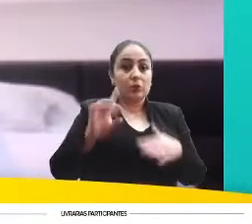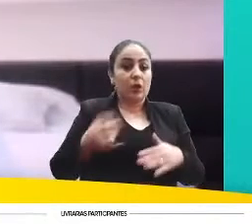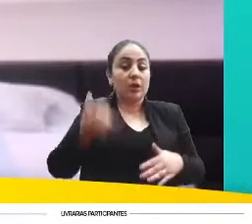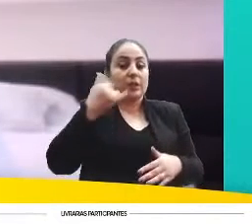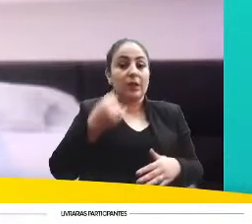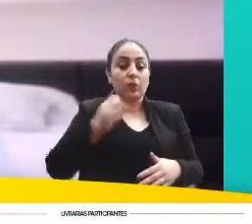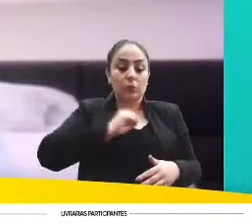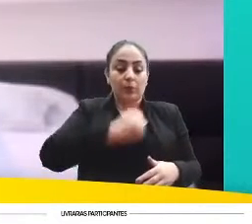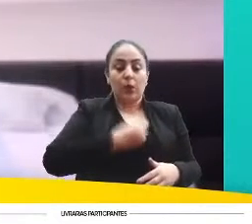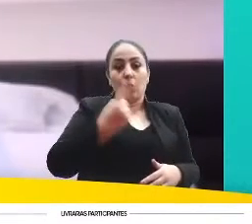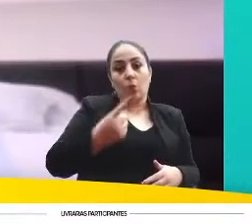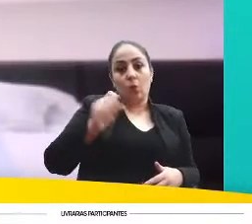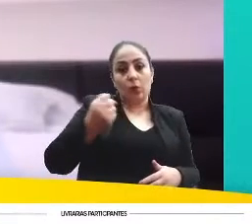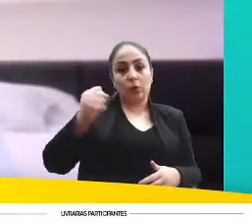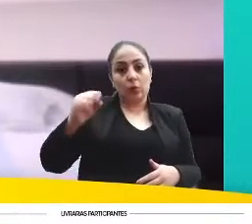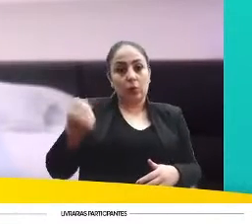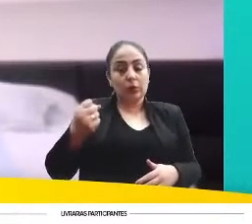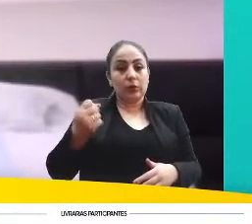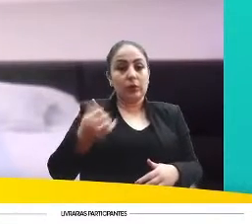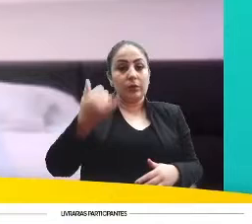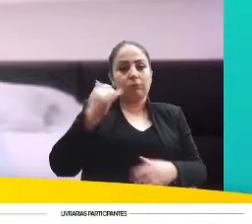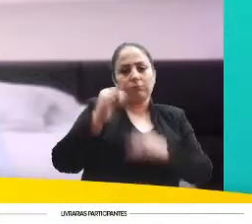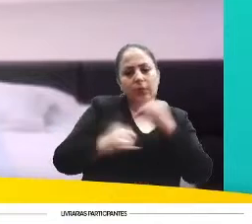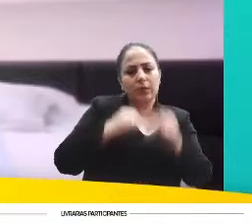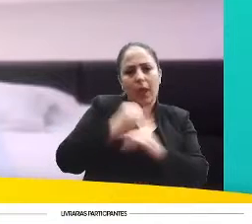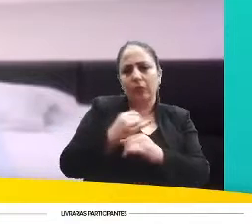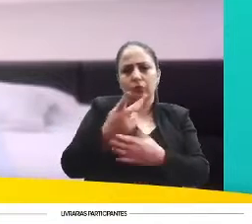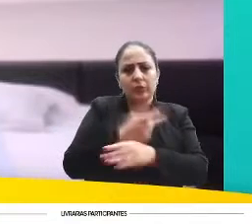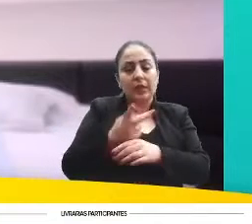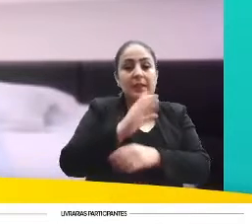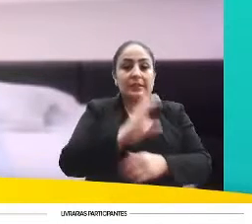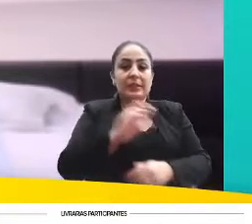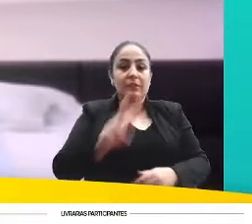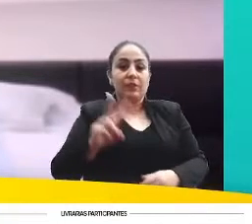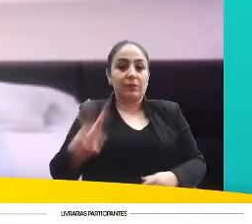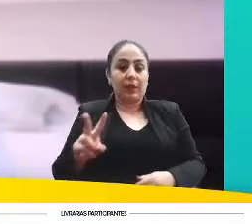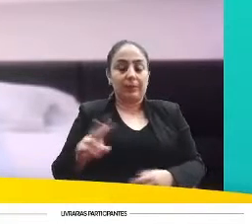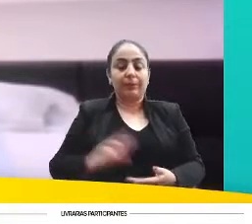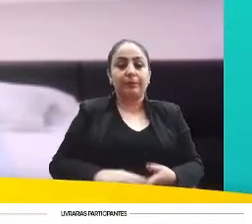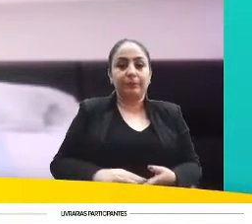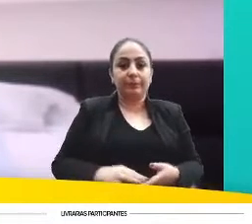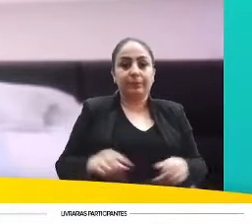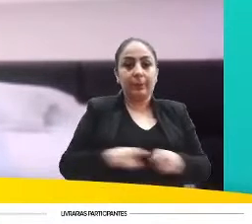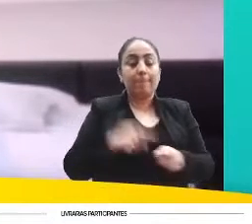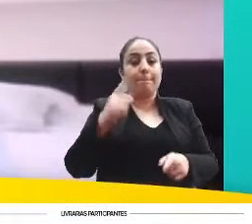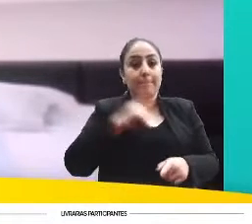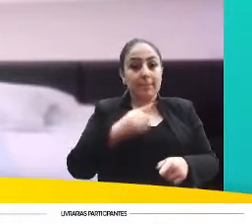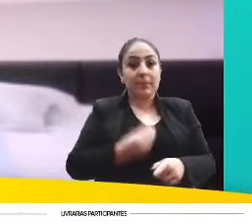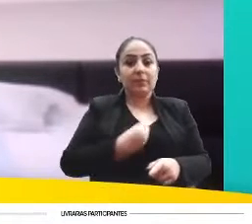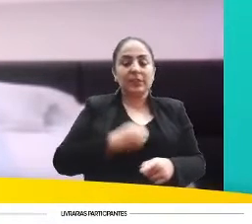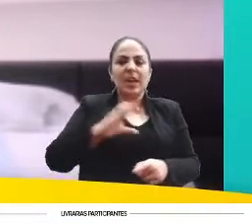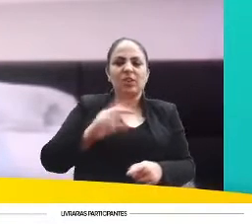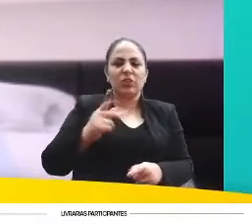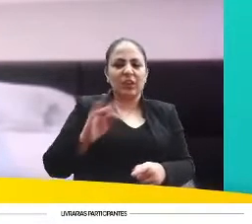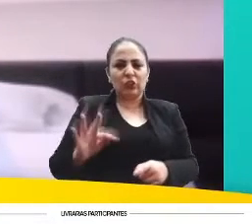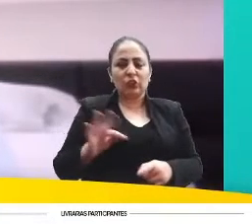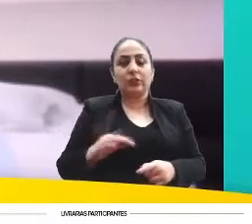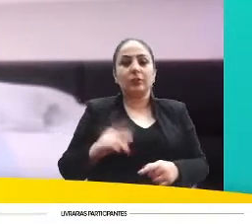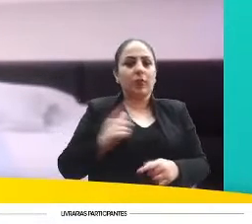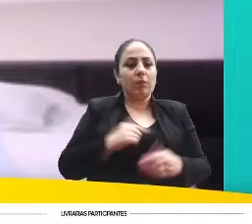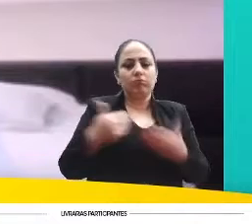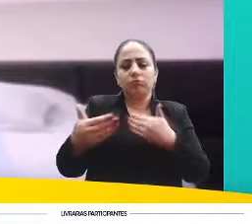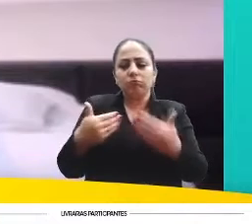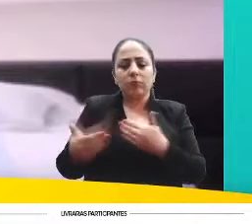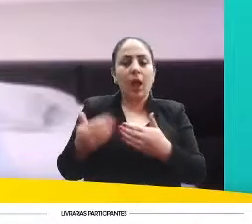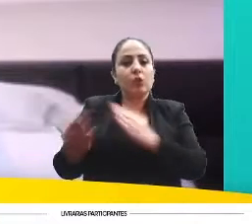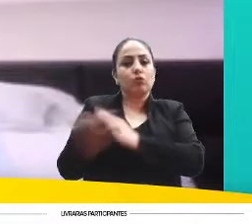telefone 188 ou procurar pela internet cvv.org. Tem também chat. Você tem como